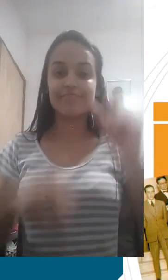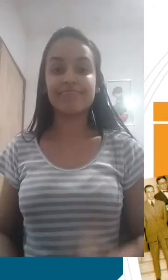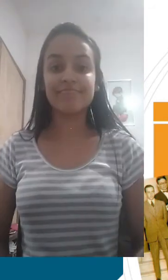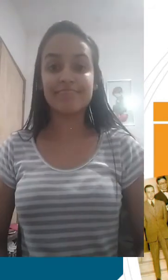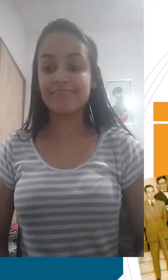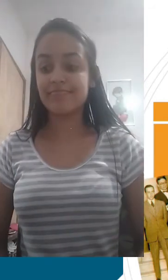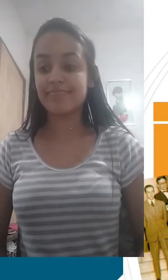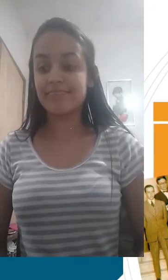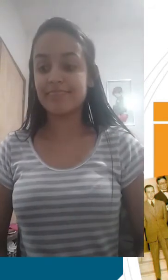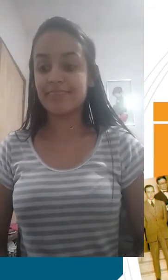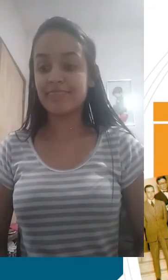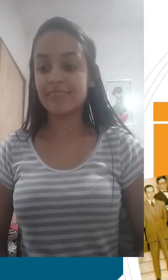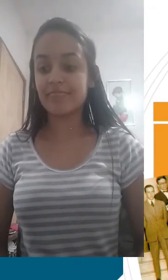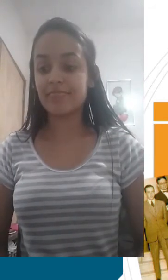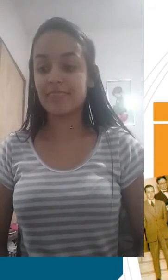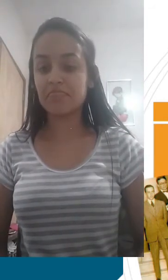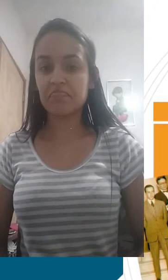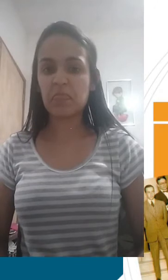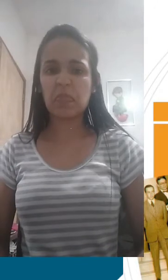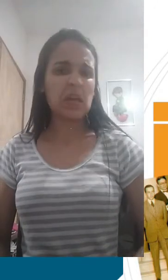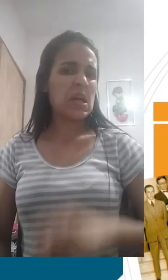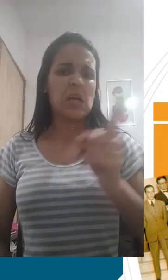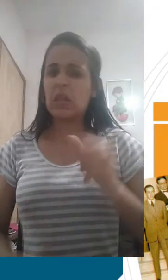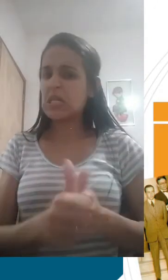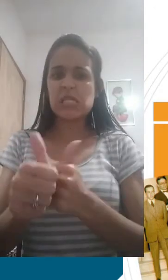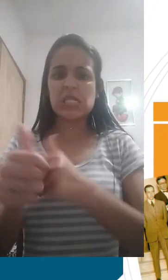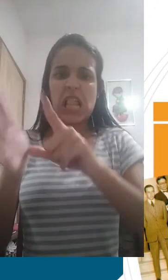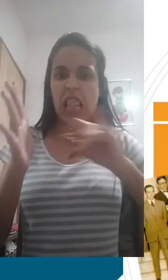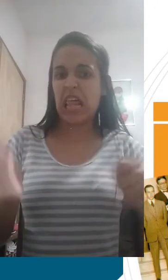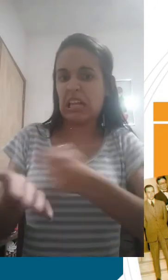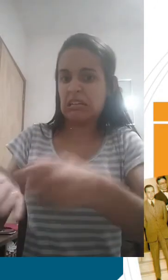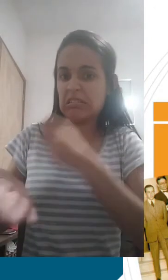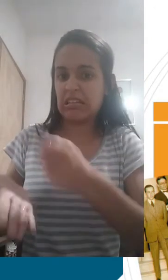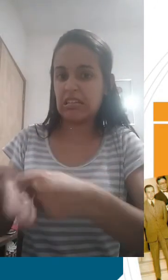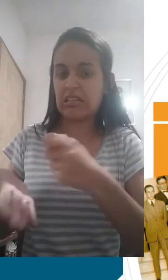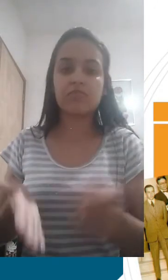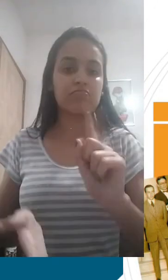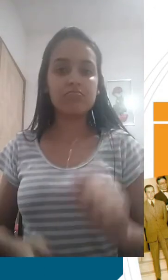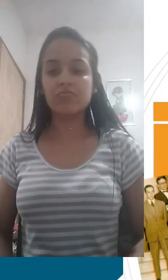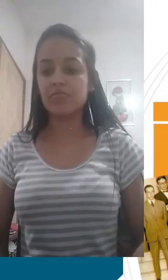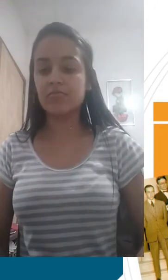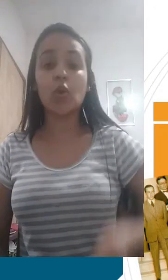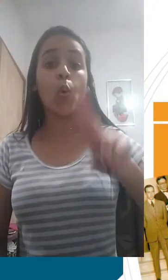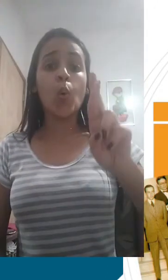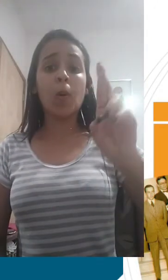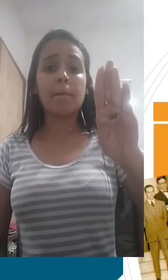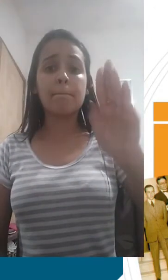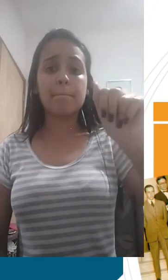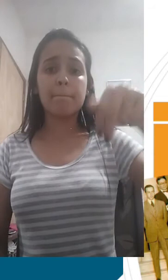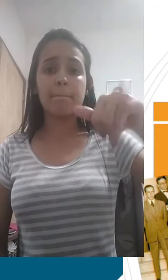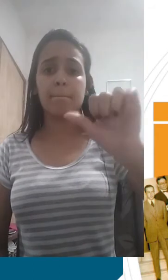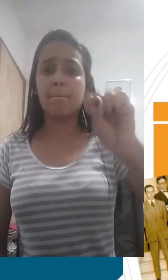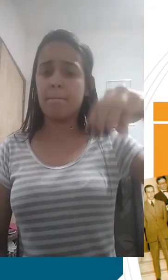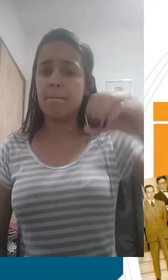Características: não as regras ortográficas, simultaneidade, urbanismo, modernidade,